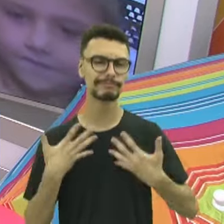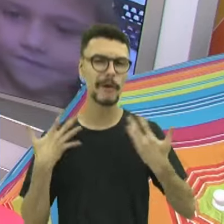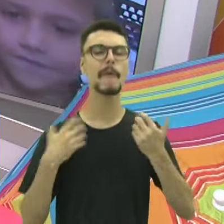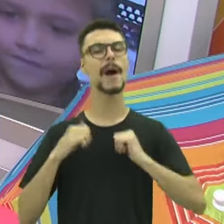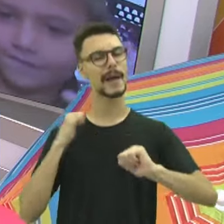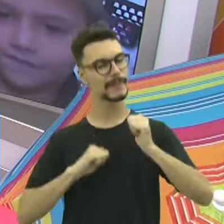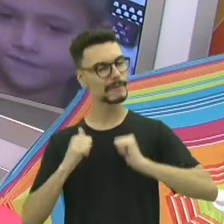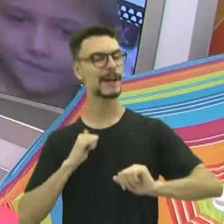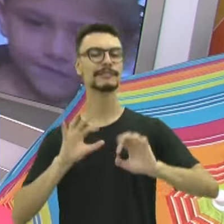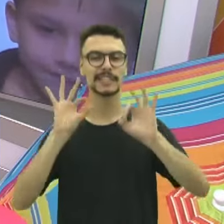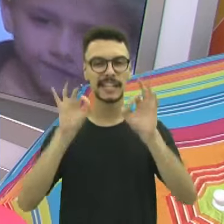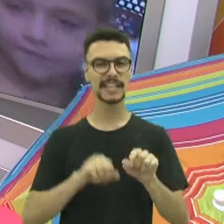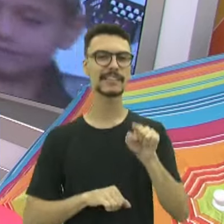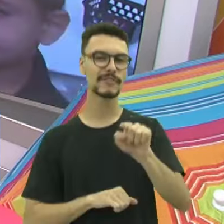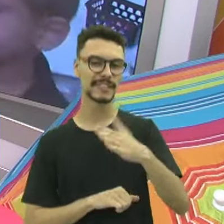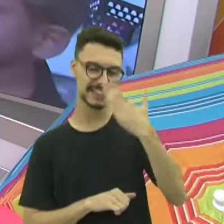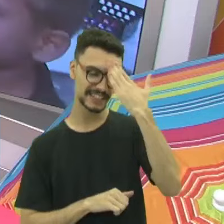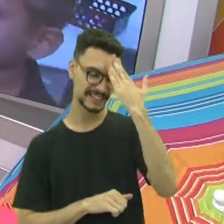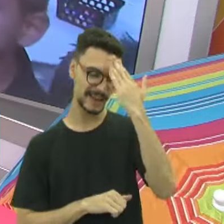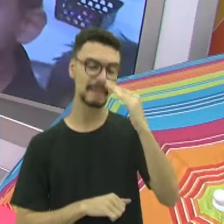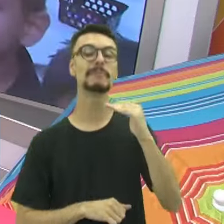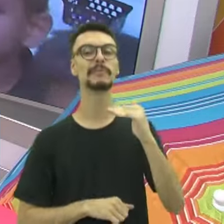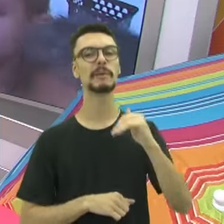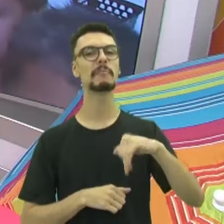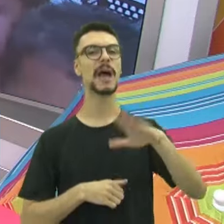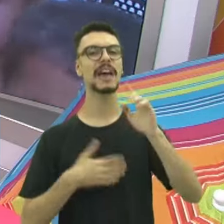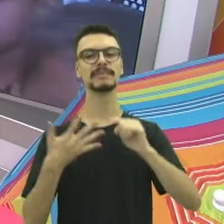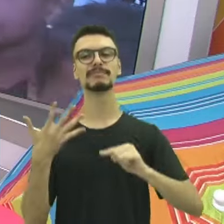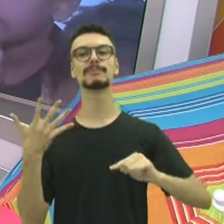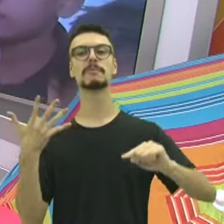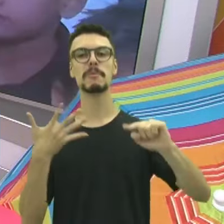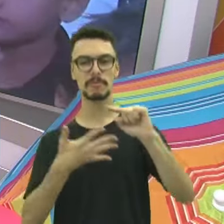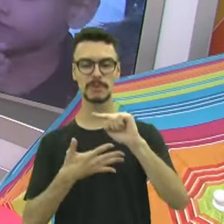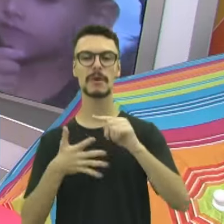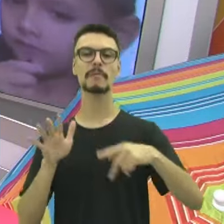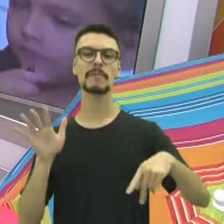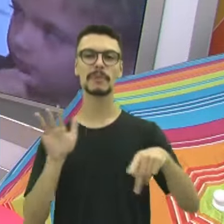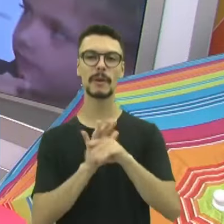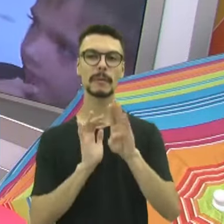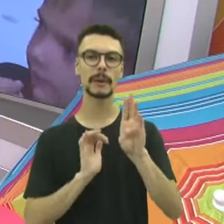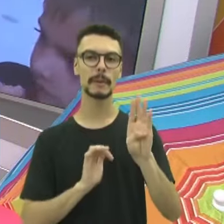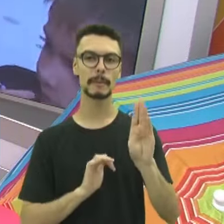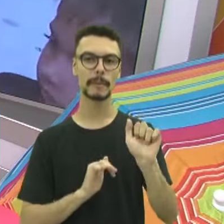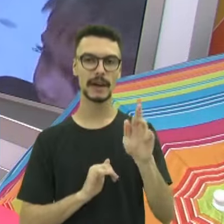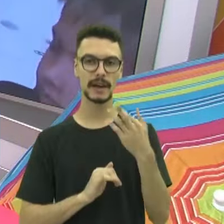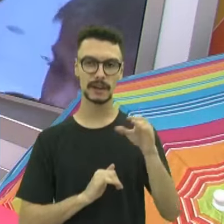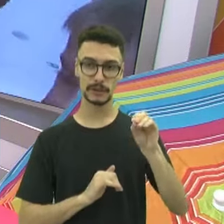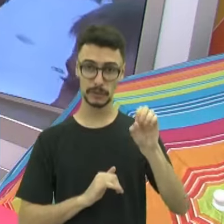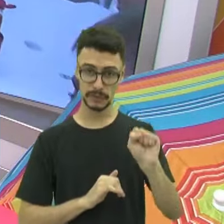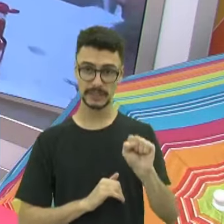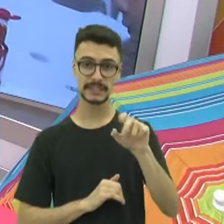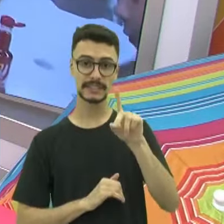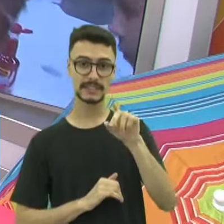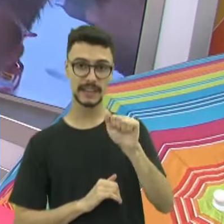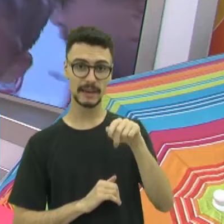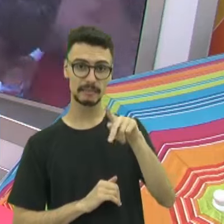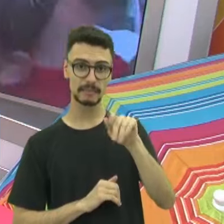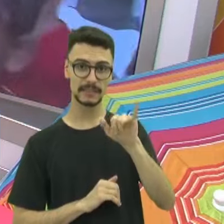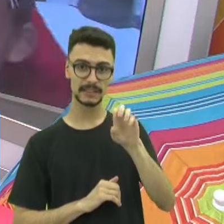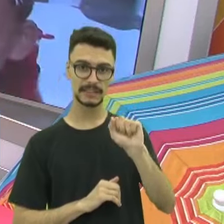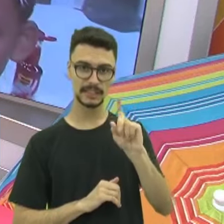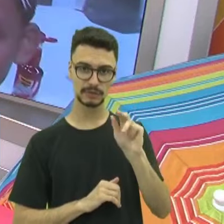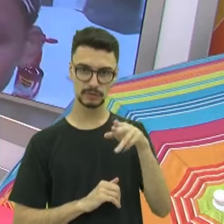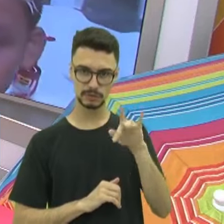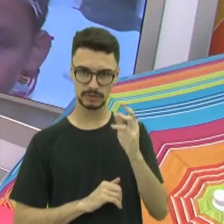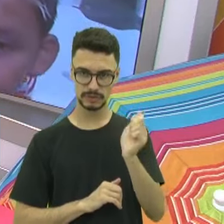certeza, sabe muito mais músicas com Barões da Pisadinha. Eles estão aqui, então, já na cidade de Paranaguá.